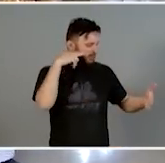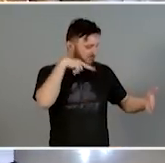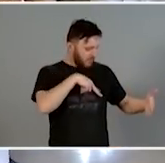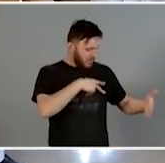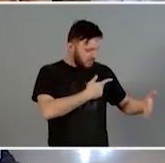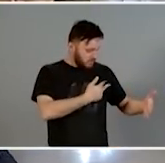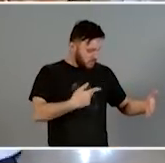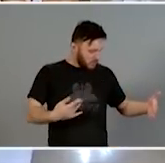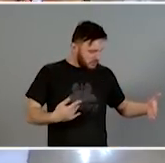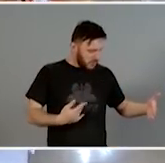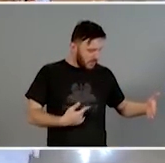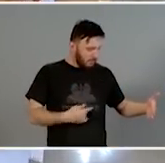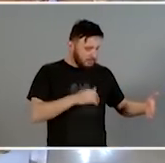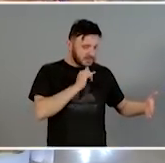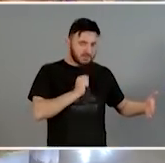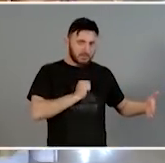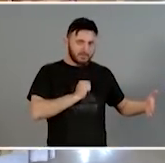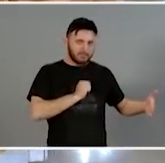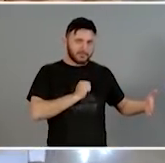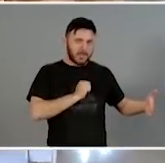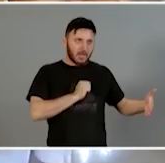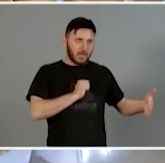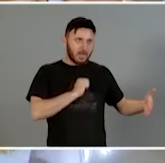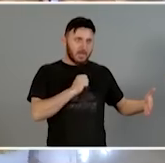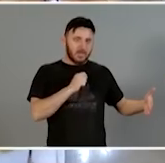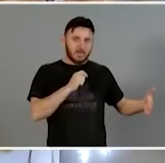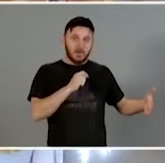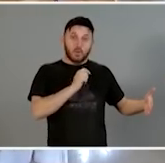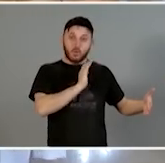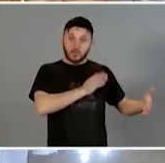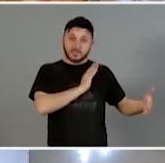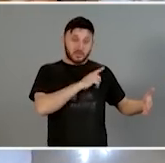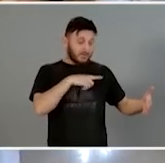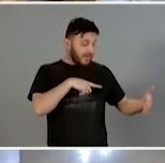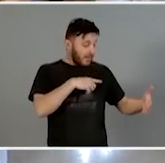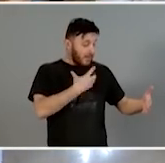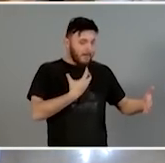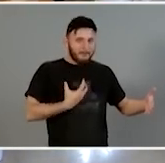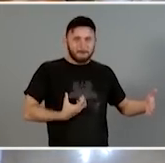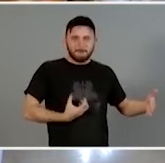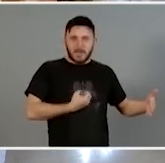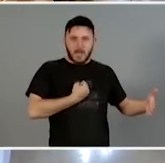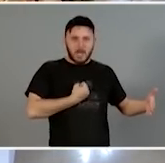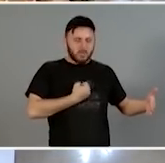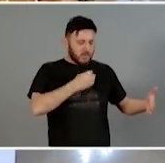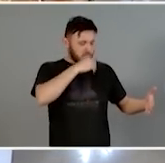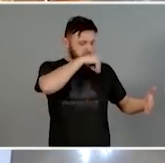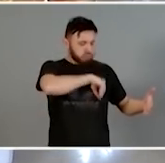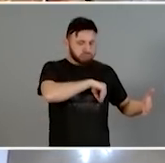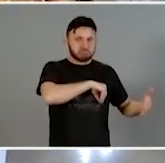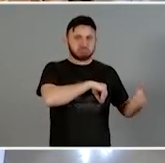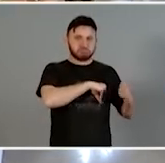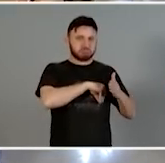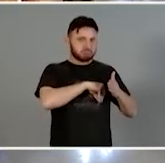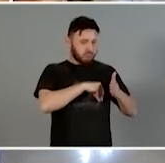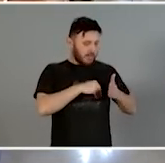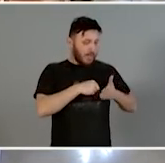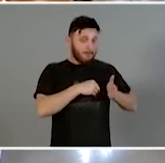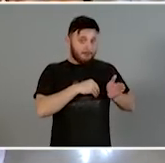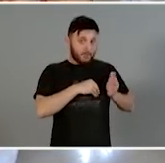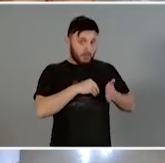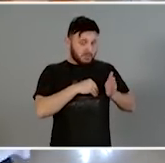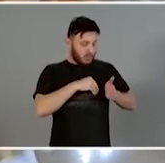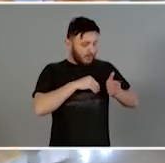e vai ter que ver o que tem lá dentro. Em vez em quando você vai ter que fazer isso e pedir